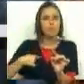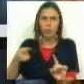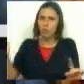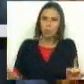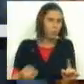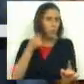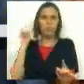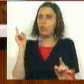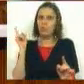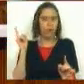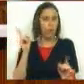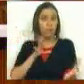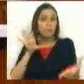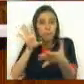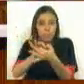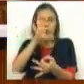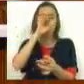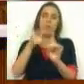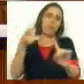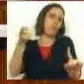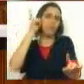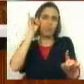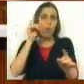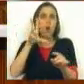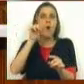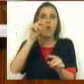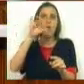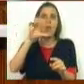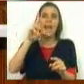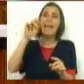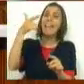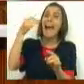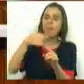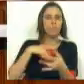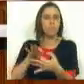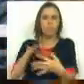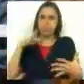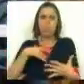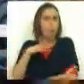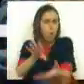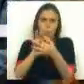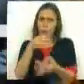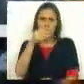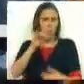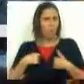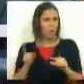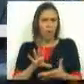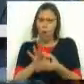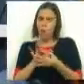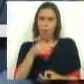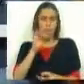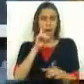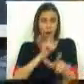não estamos com o Governo, não estamos com o Nuno Crato. Não contará com o PS, não contará com o PS para